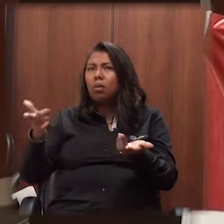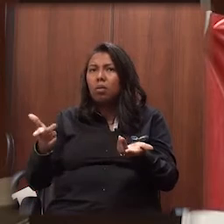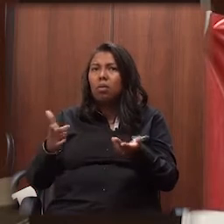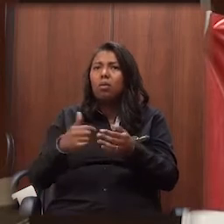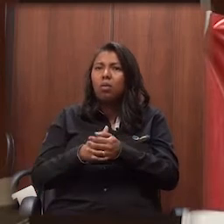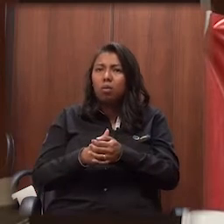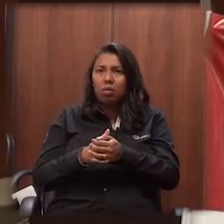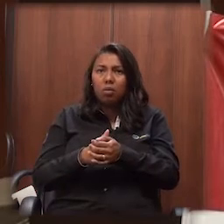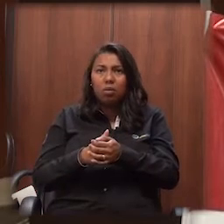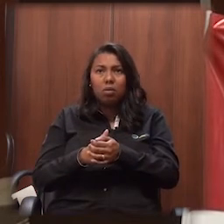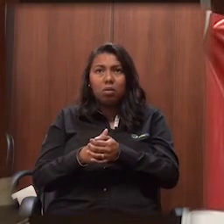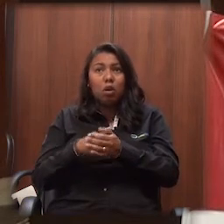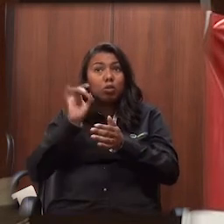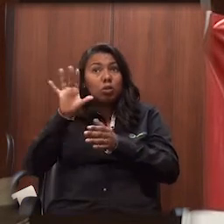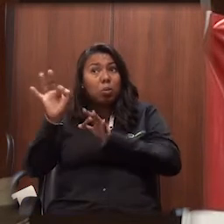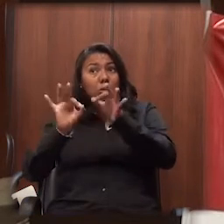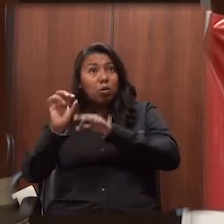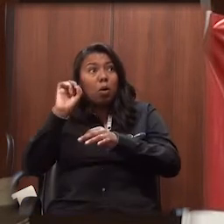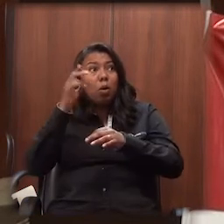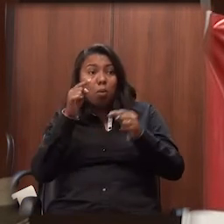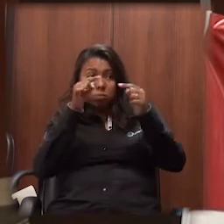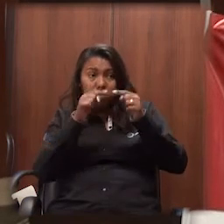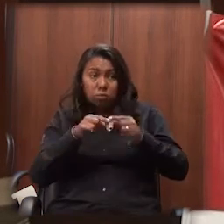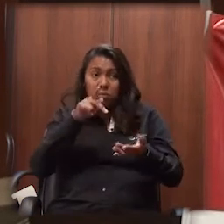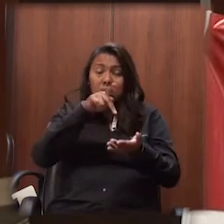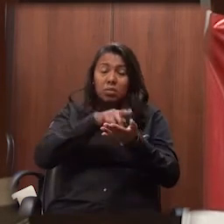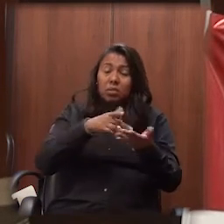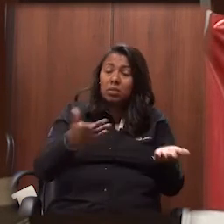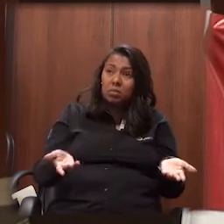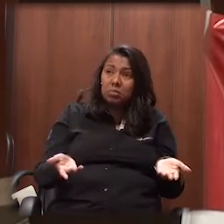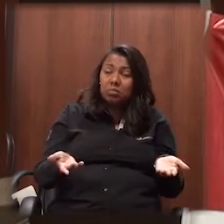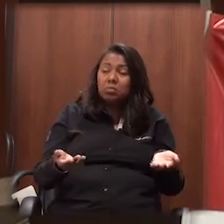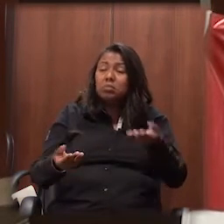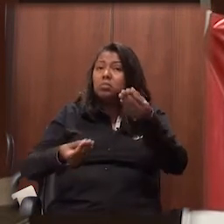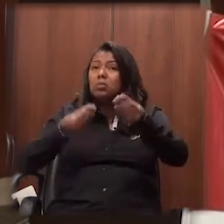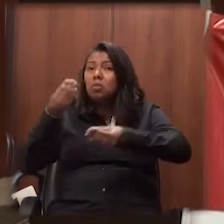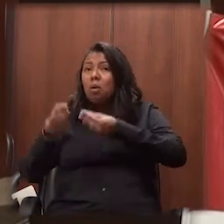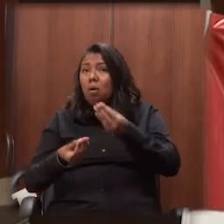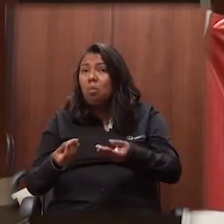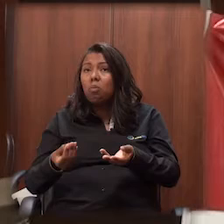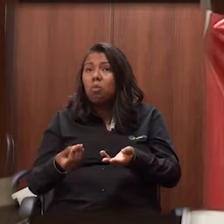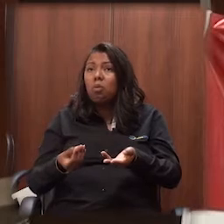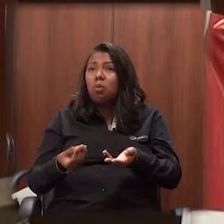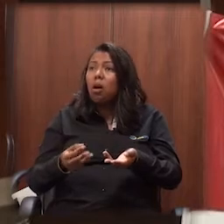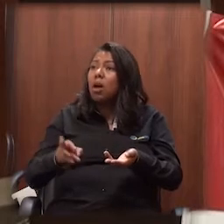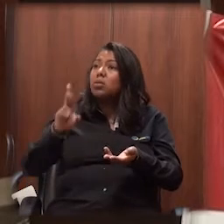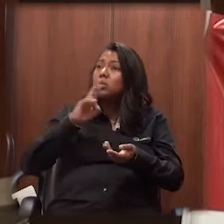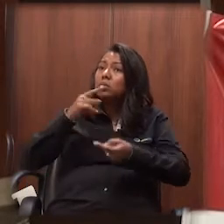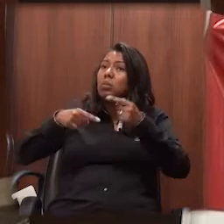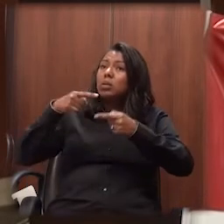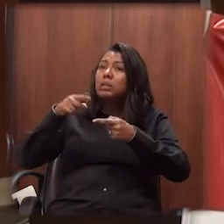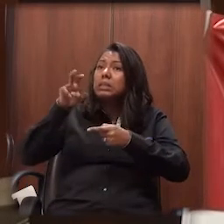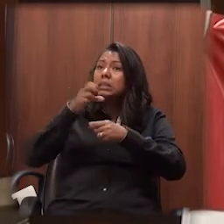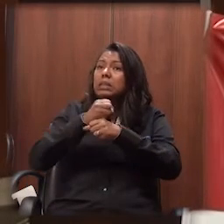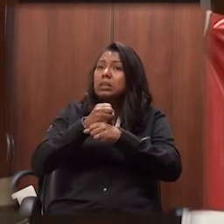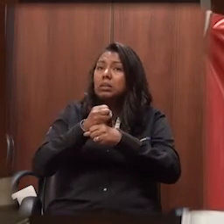previsto e realmente implementar coisas? Como é que isto funciona? Quais os resultados dessa política ao longo dos últimos